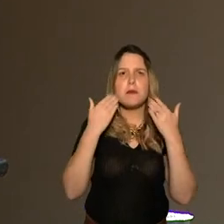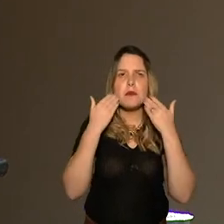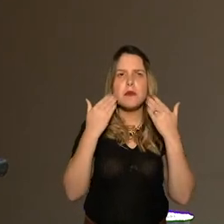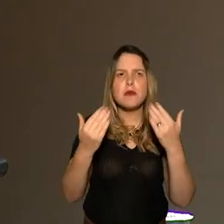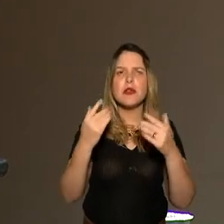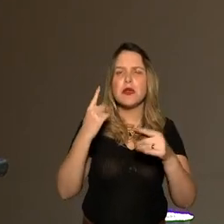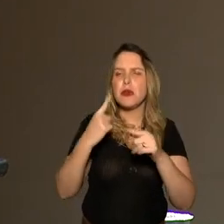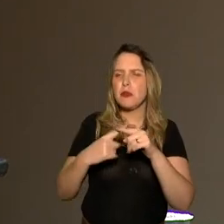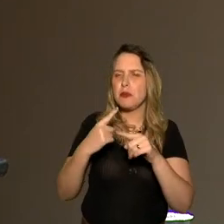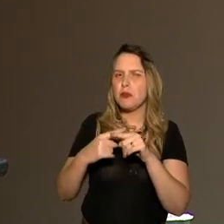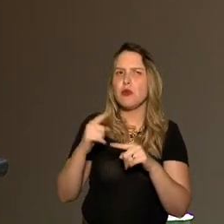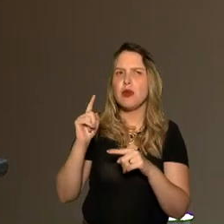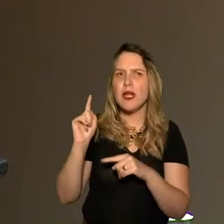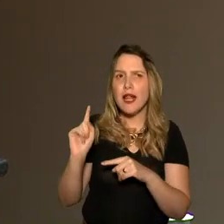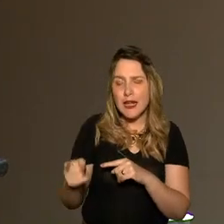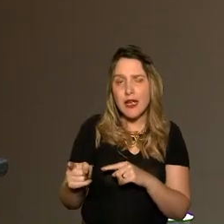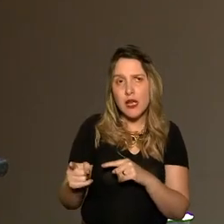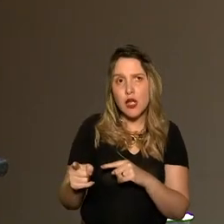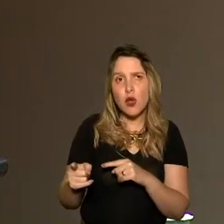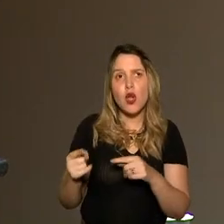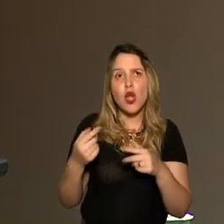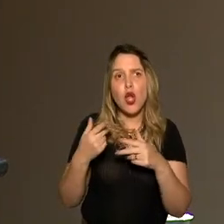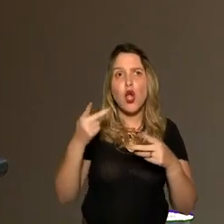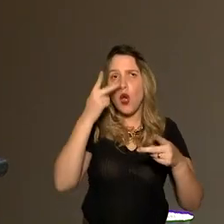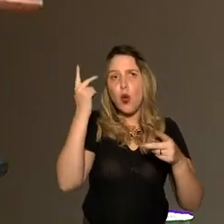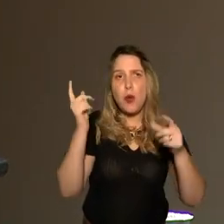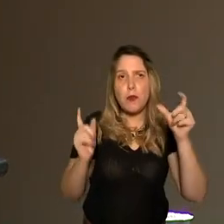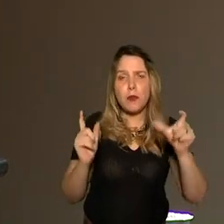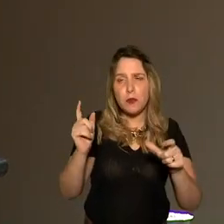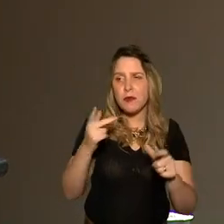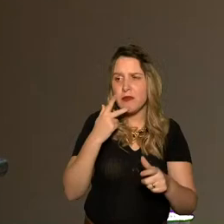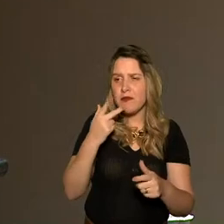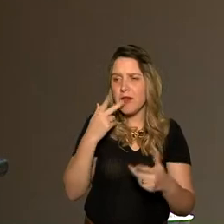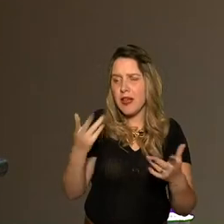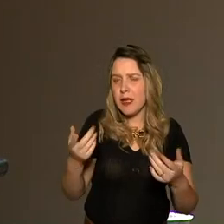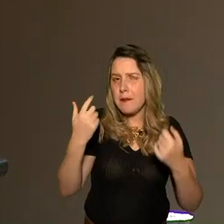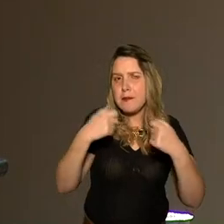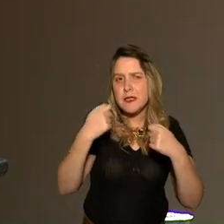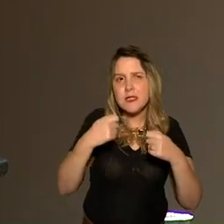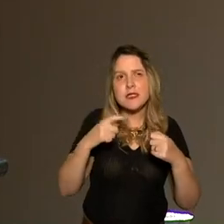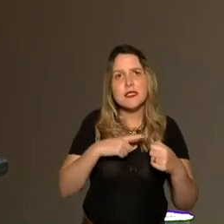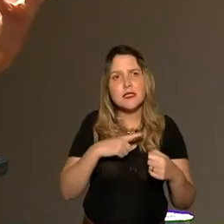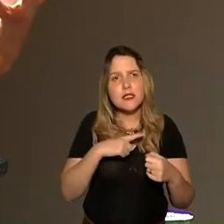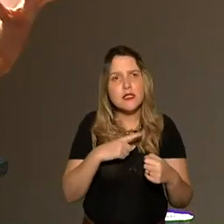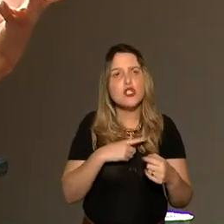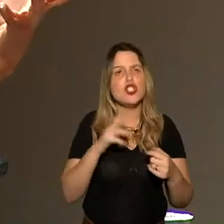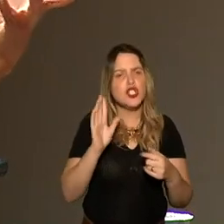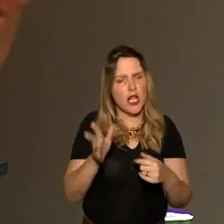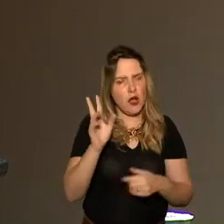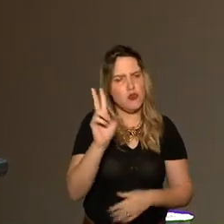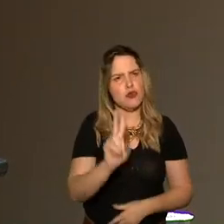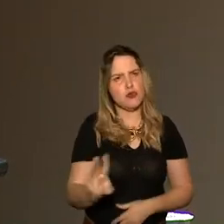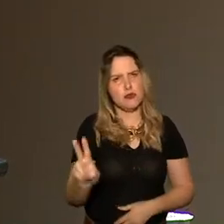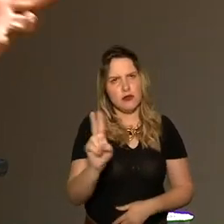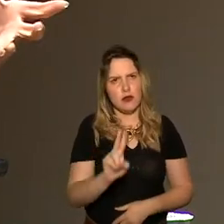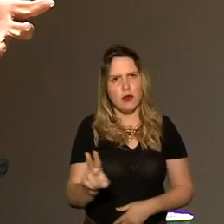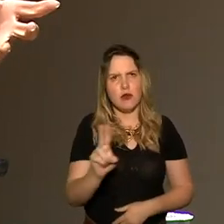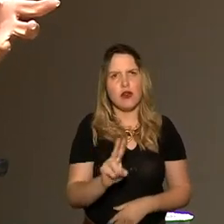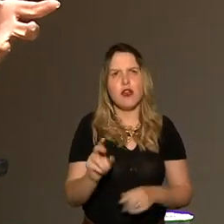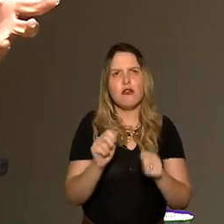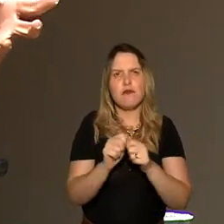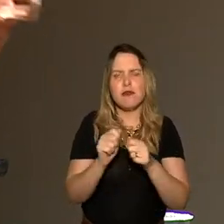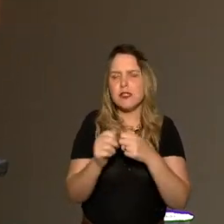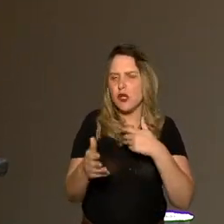porque aí é o é o público também dizendo assim eu não preciso dessa mediação eu tô já usando o meu espaço eu já tô fazendo